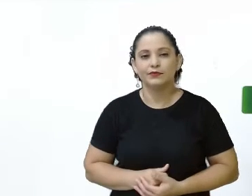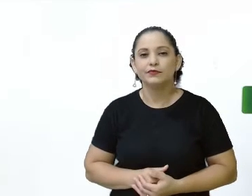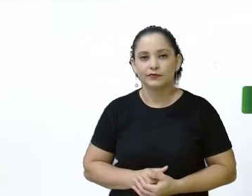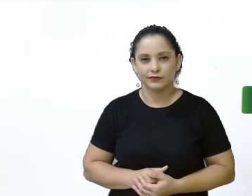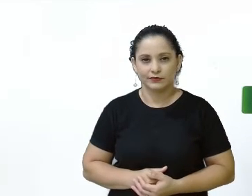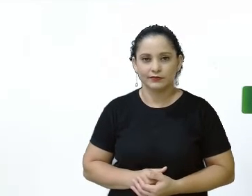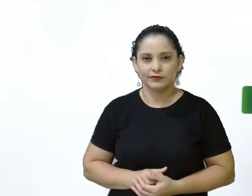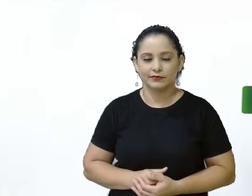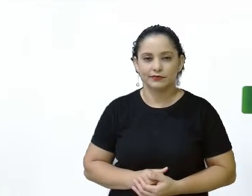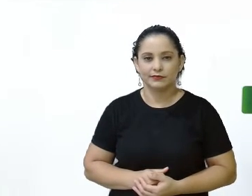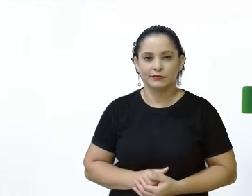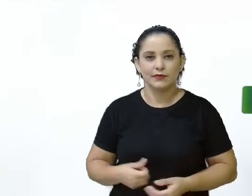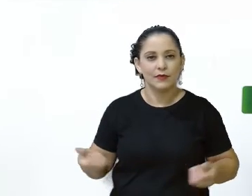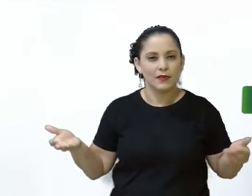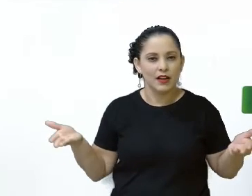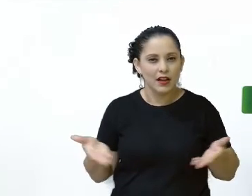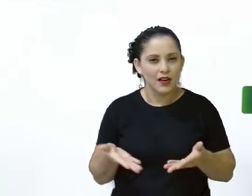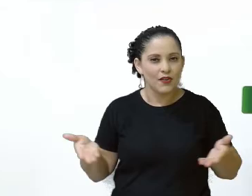vou sair colocando.